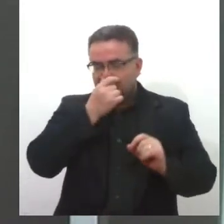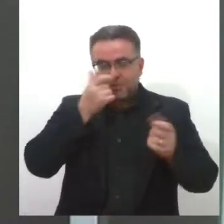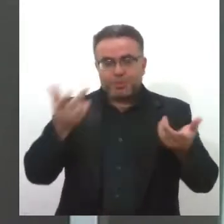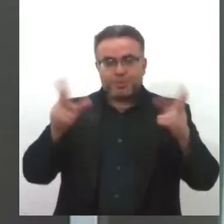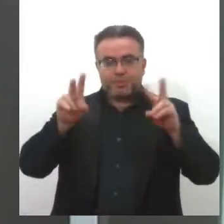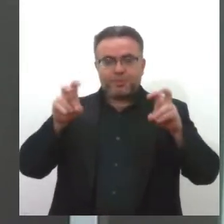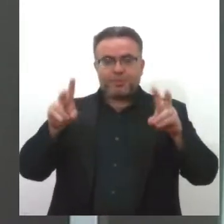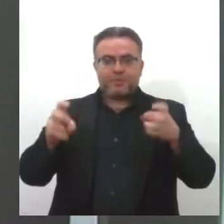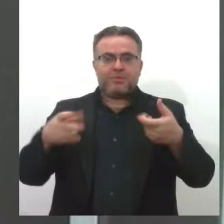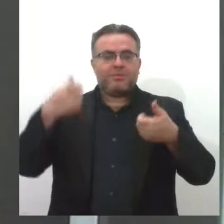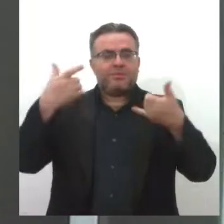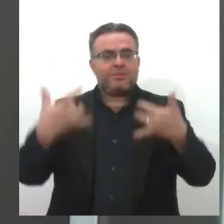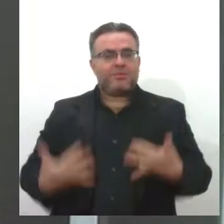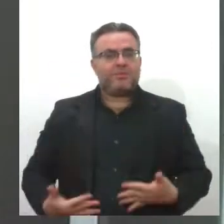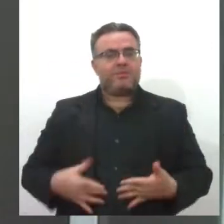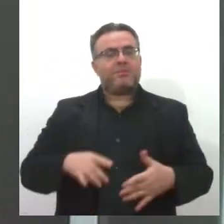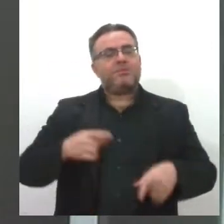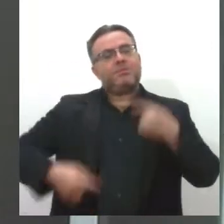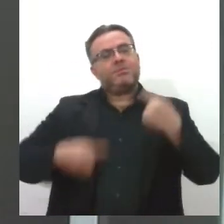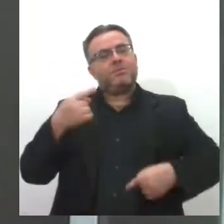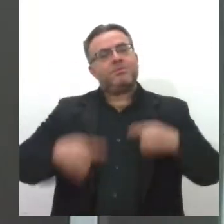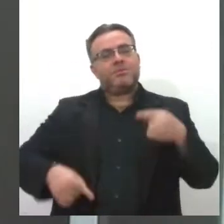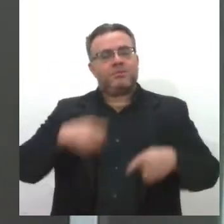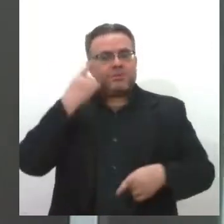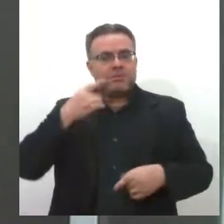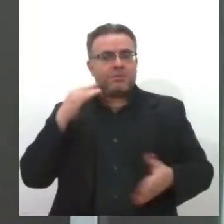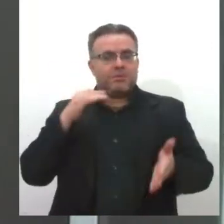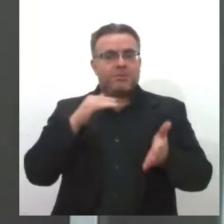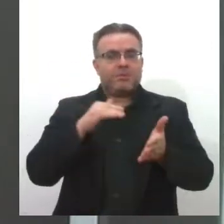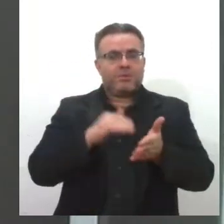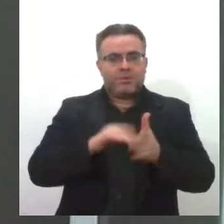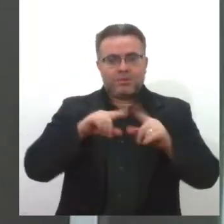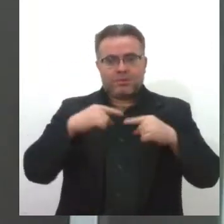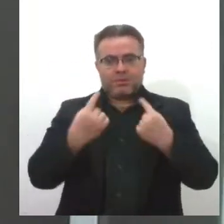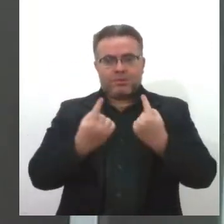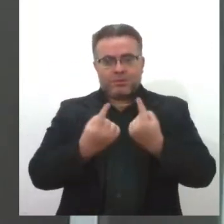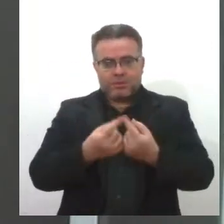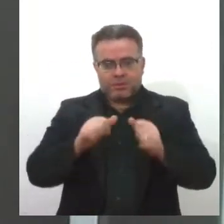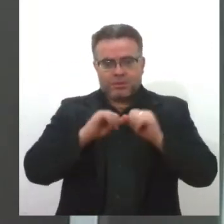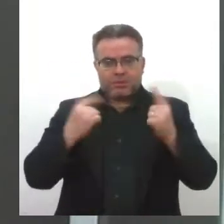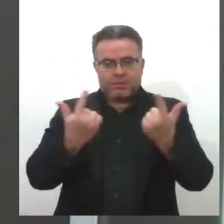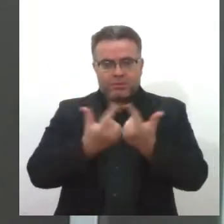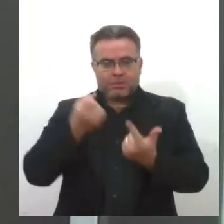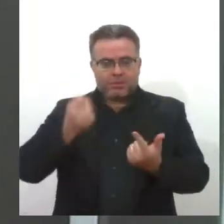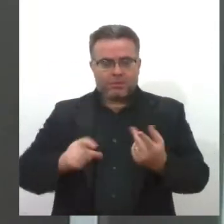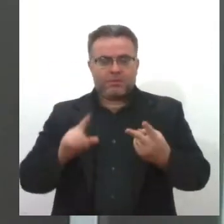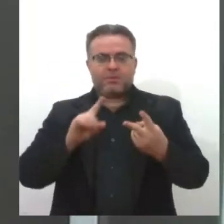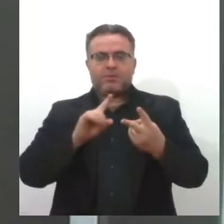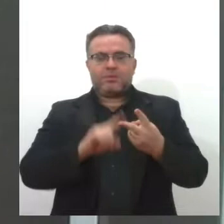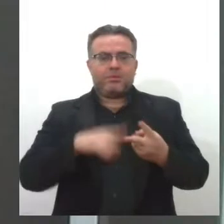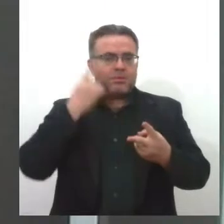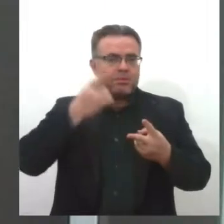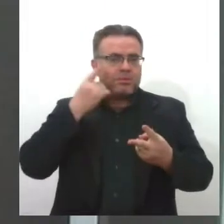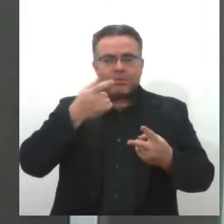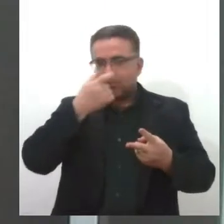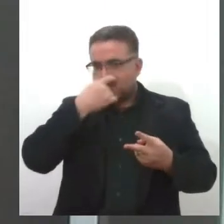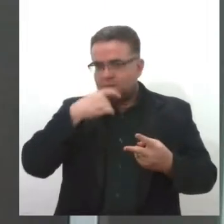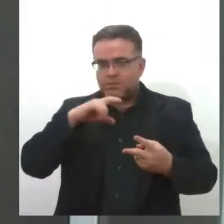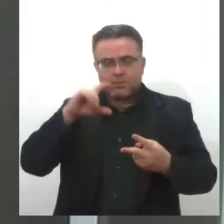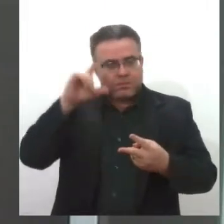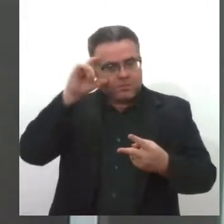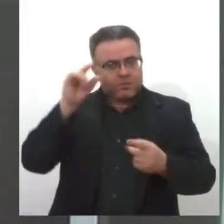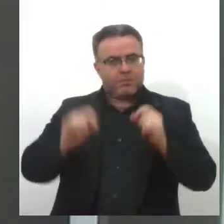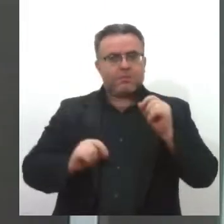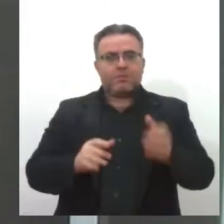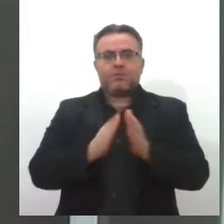pelos parlamentares na última sessão plenária do ano na Assembleia Legislativa de Sergipe. Deputado Giorgio Passos faz